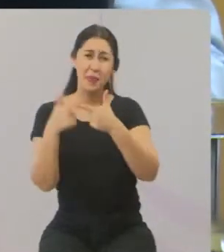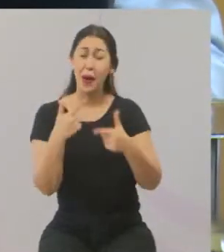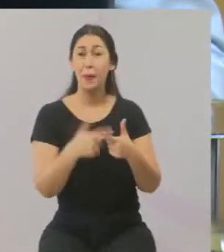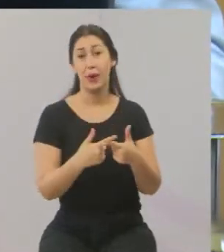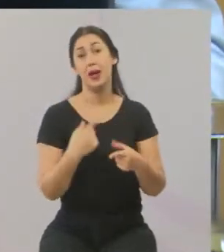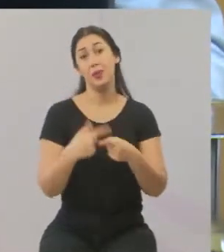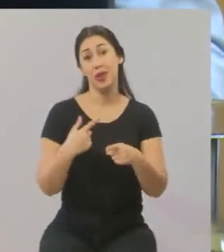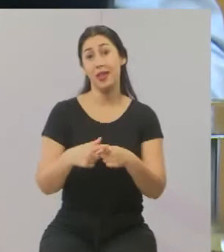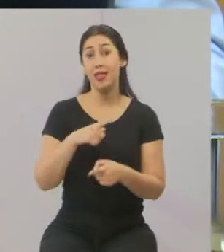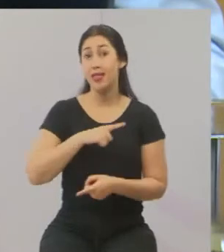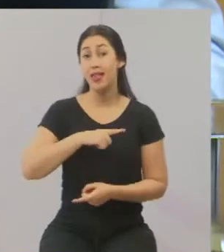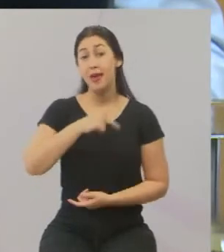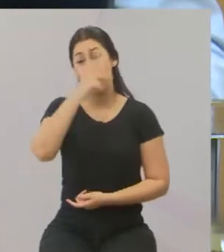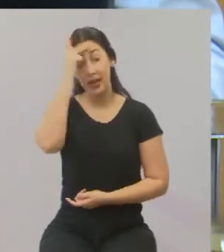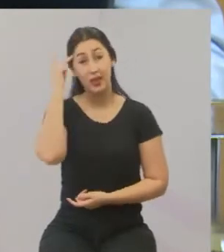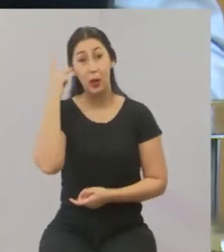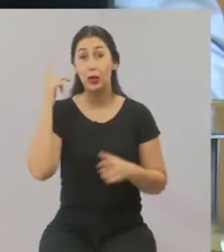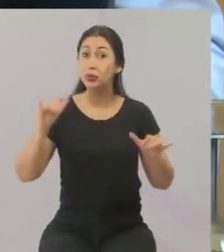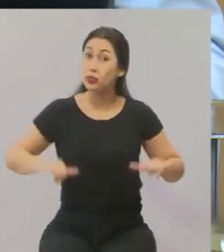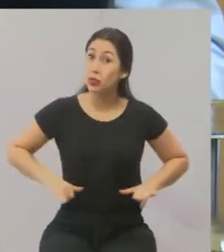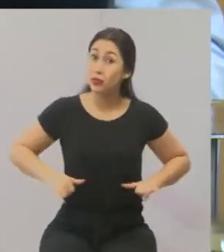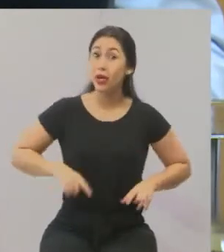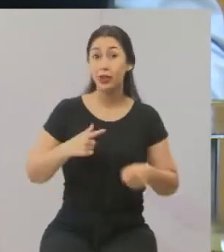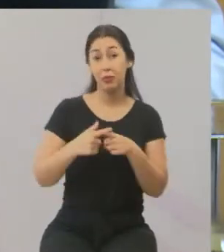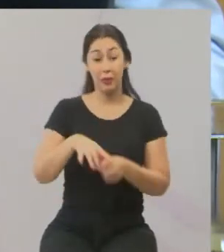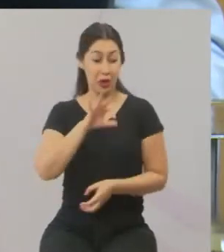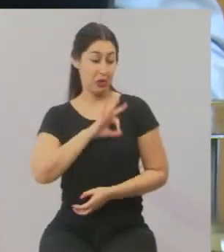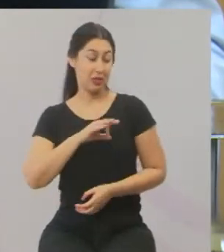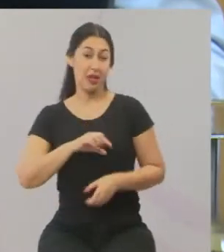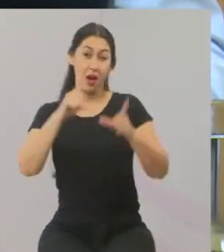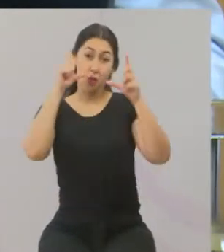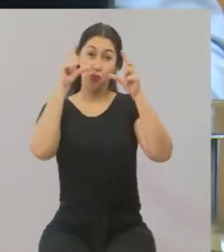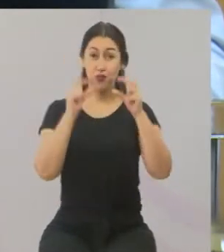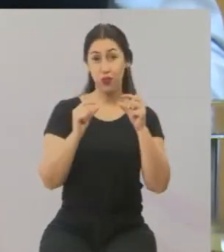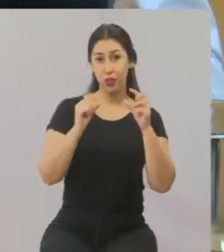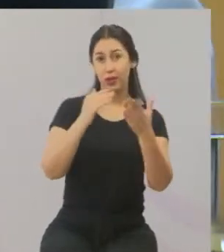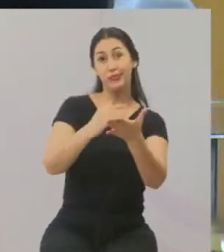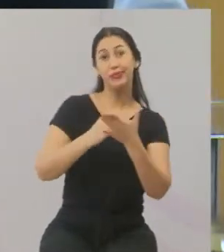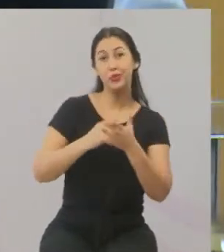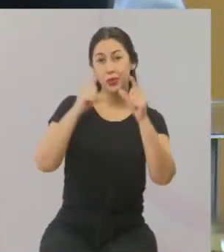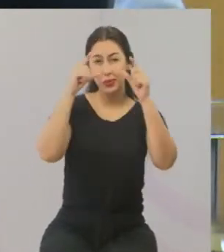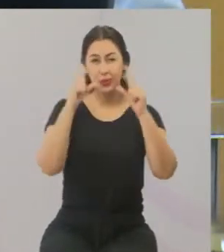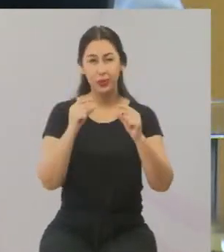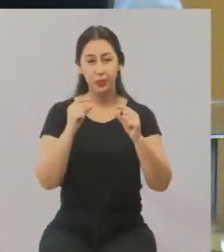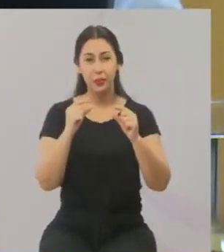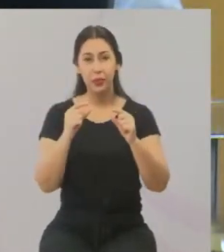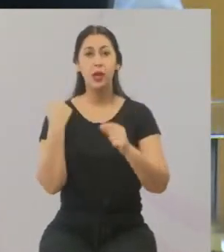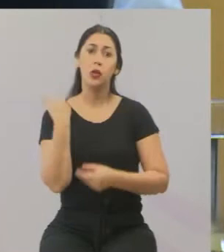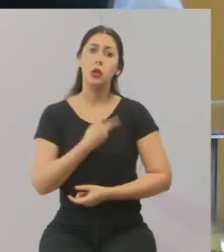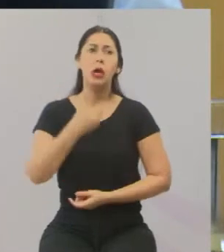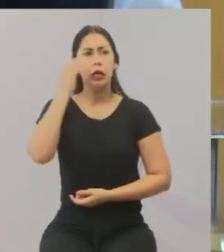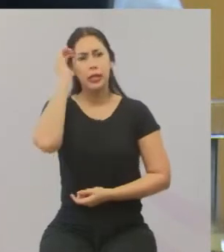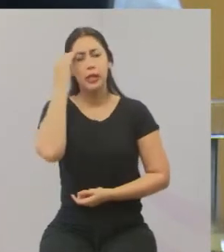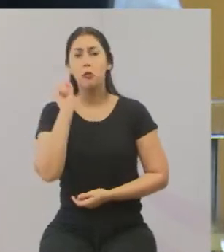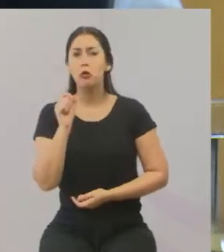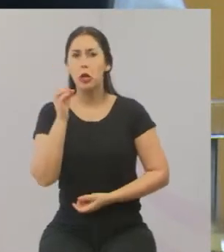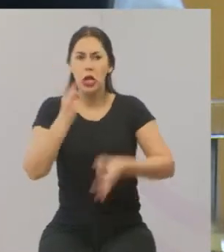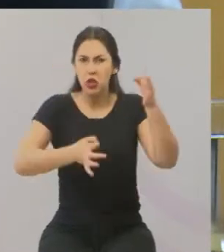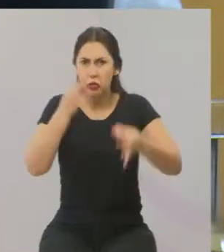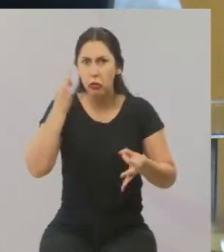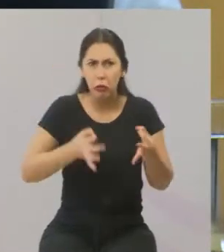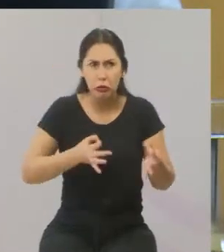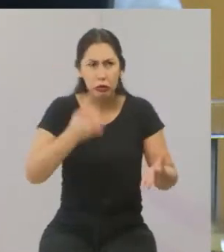das consequências da pandemia, como a redução de salários e de benefícios. Desta forma, entendemos não ser justo o corte do fornecimento